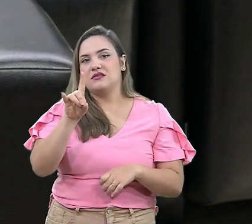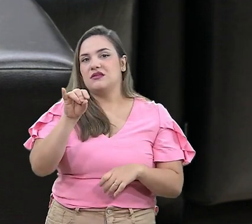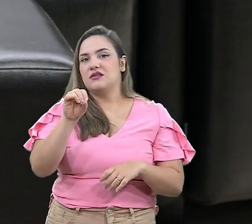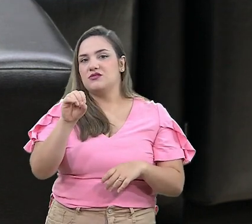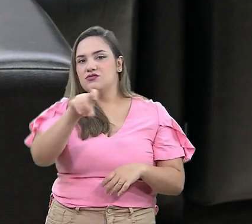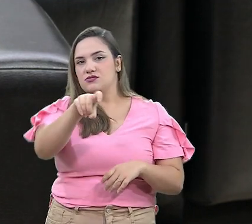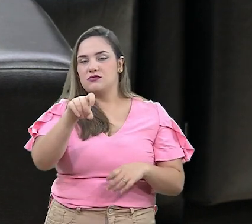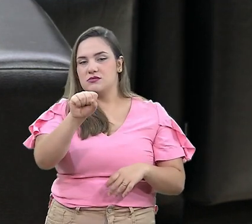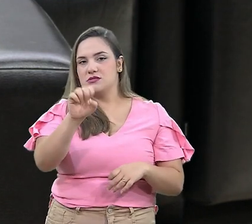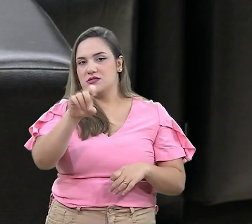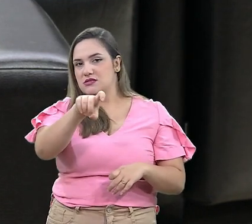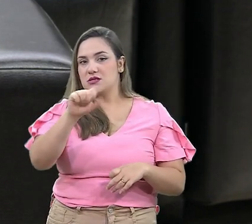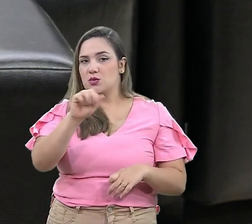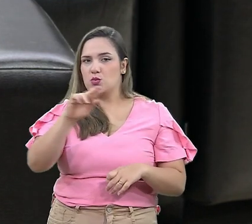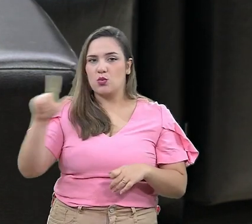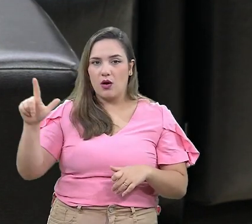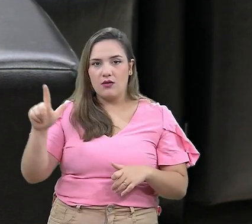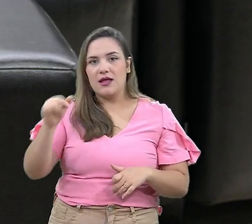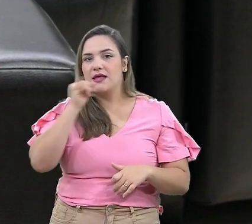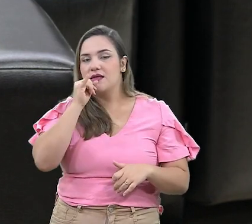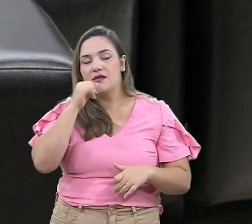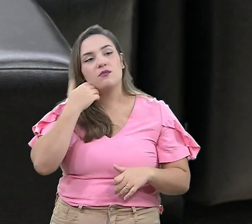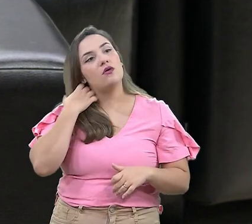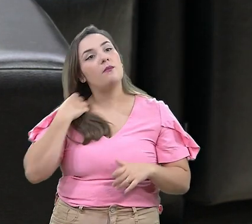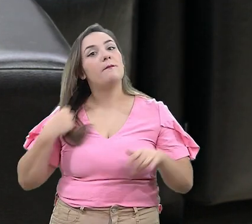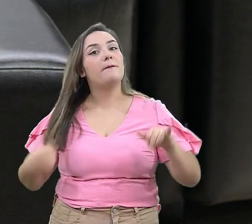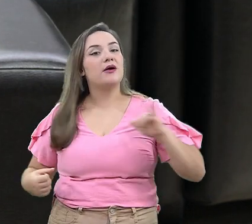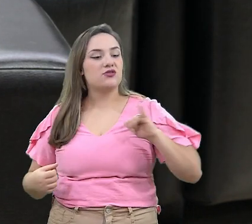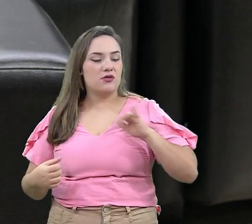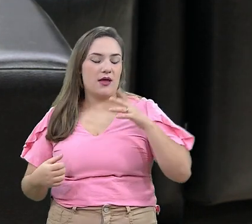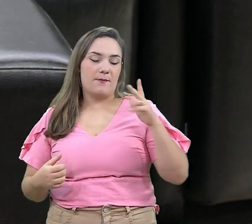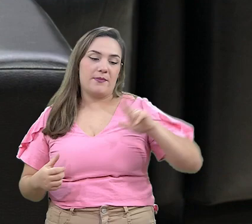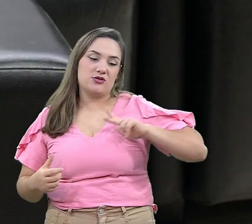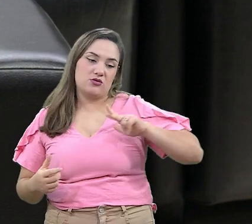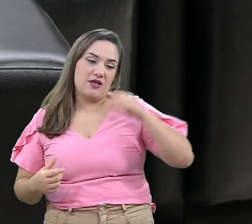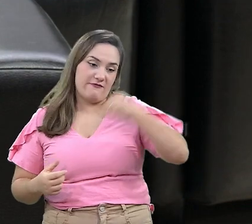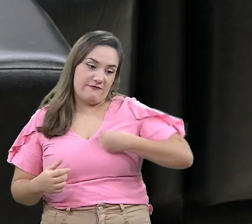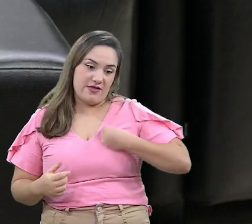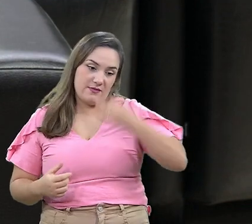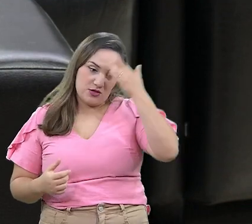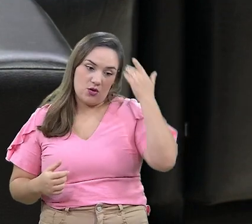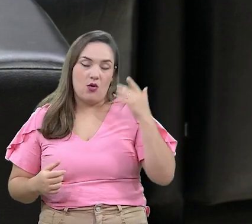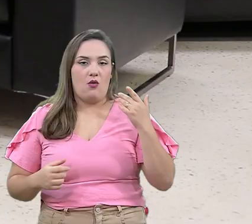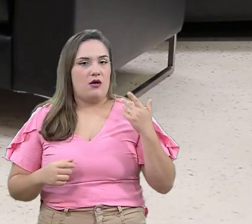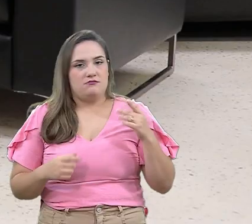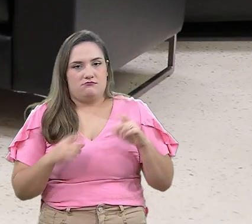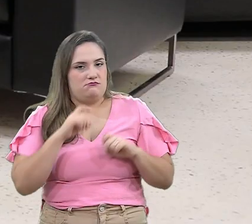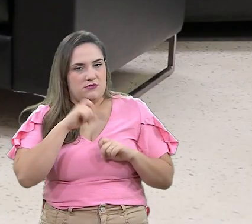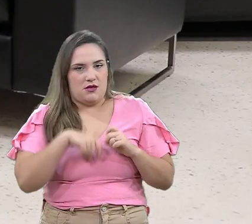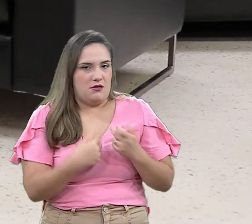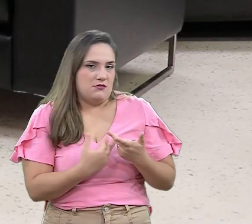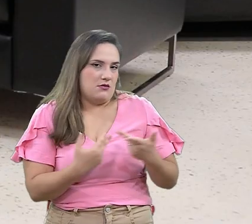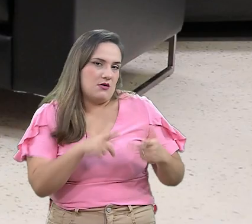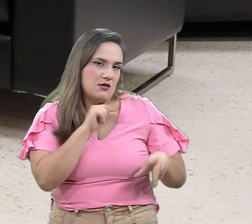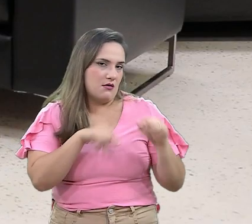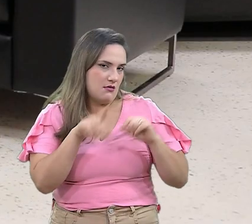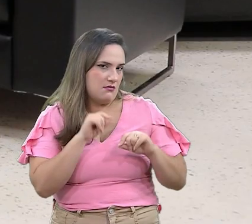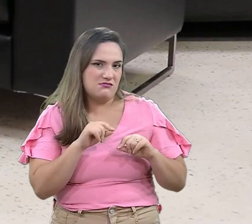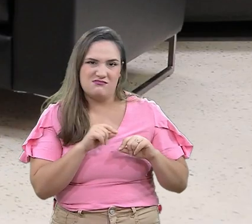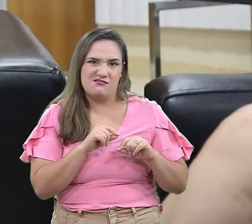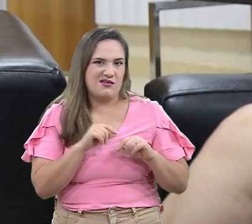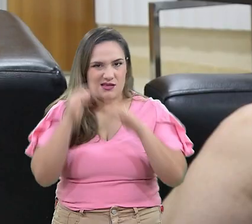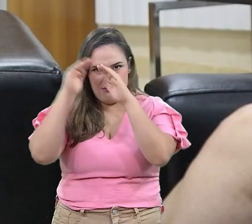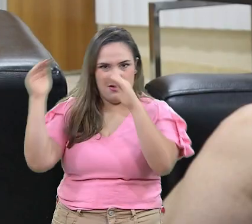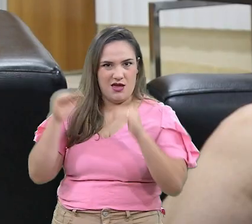Então, invade a privacidade e a liberdade sexual da pessoa. E como se